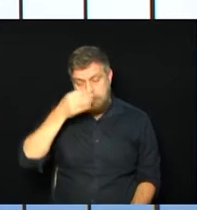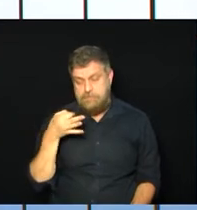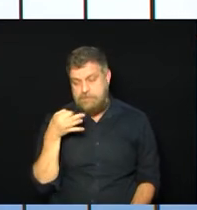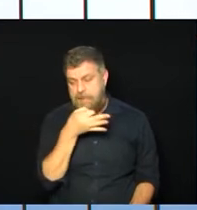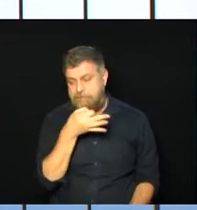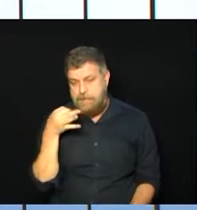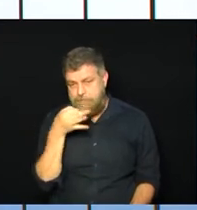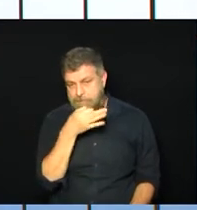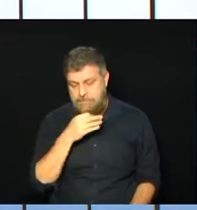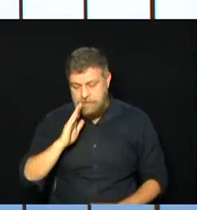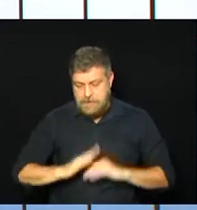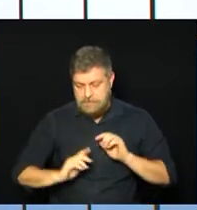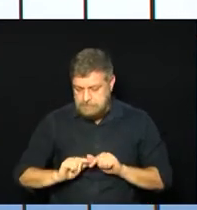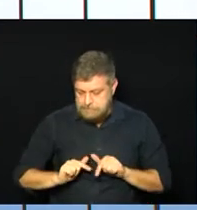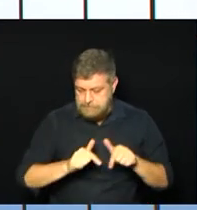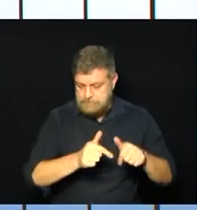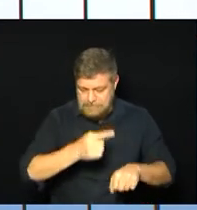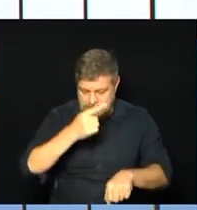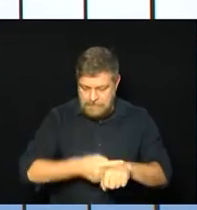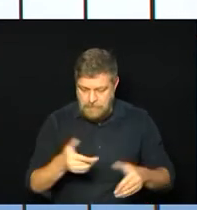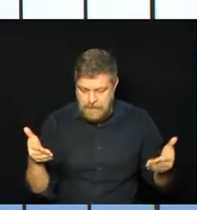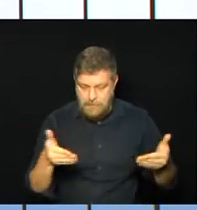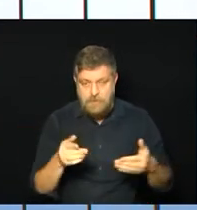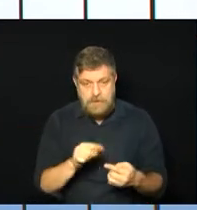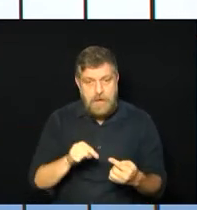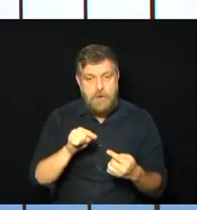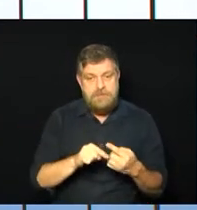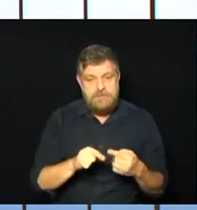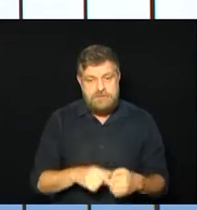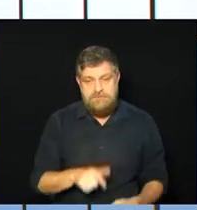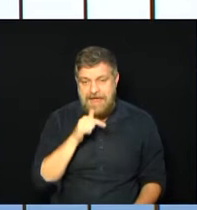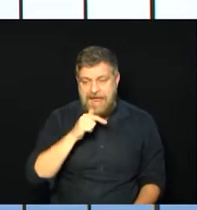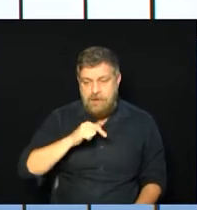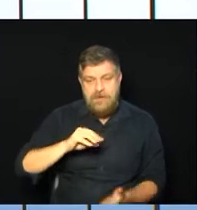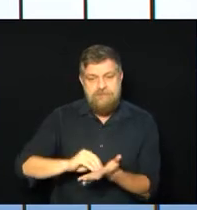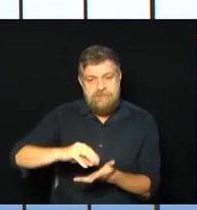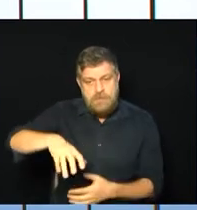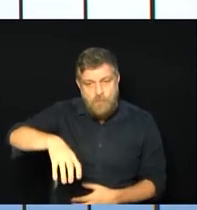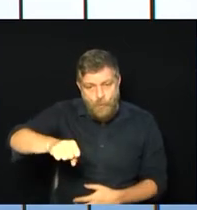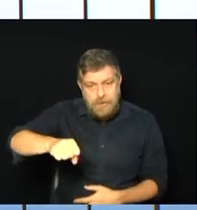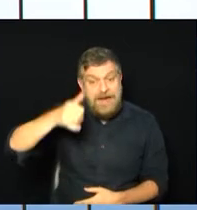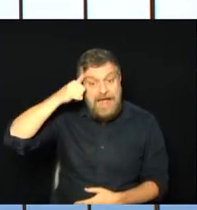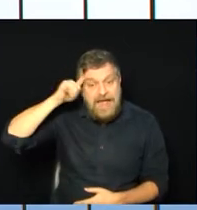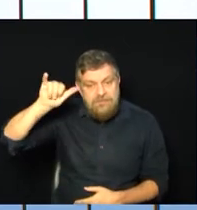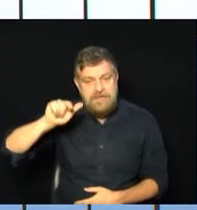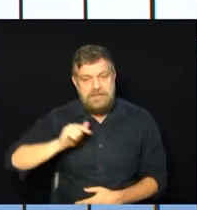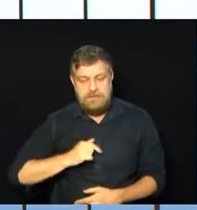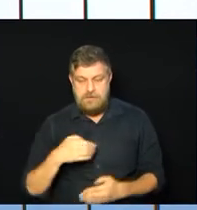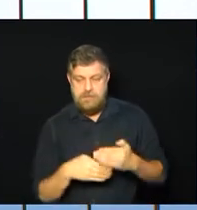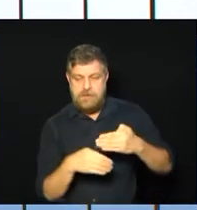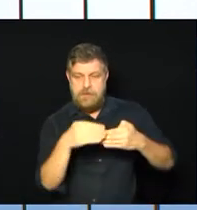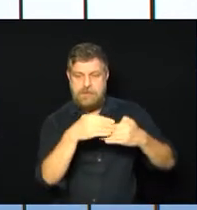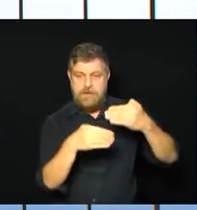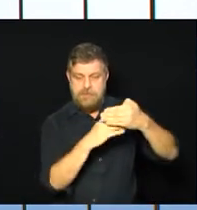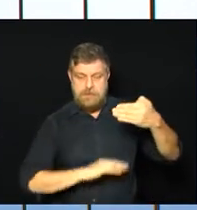medidas tomadas neste momento para evitar a crise hídrica na cidade, descartando a construção de uma